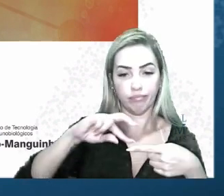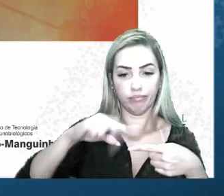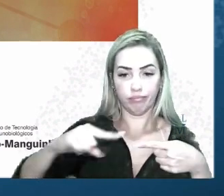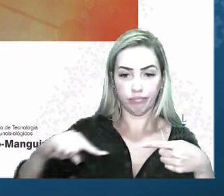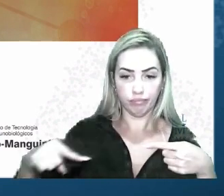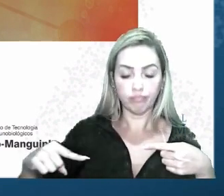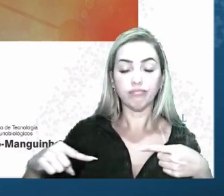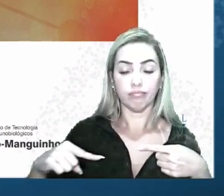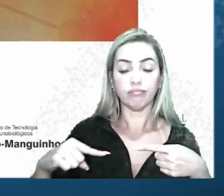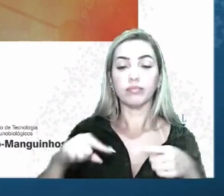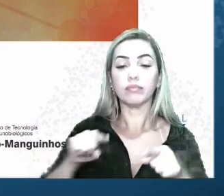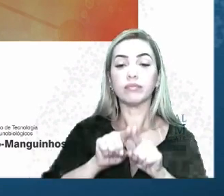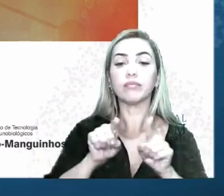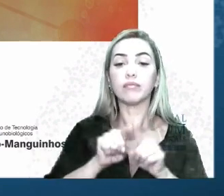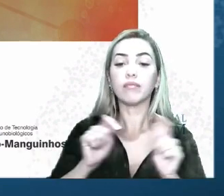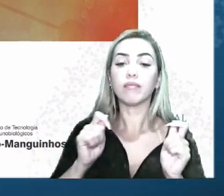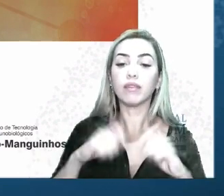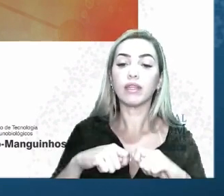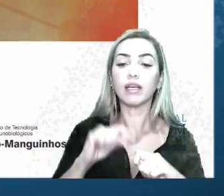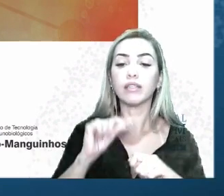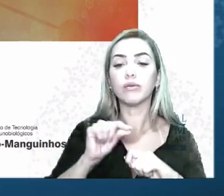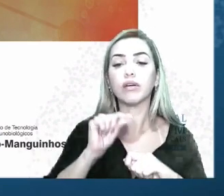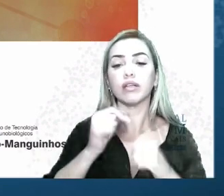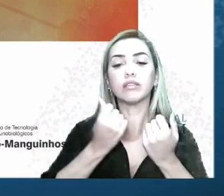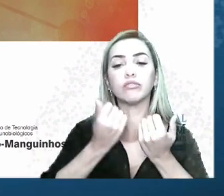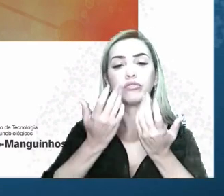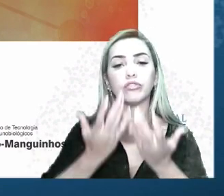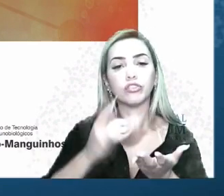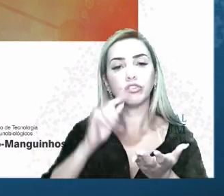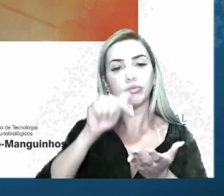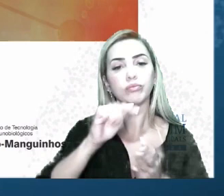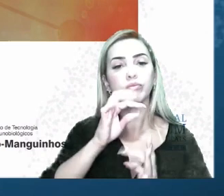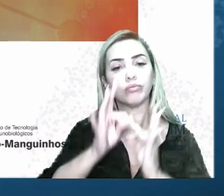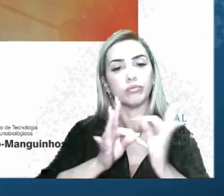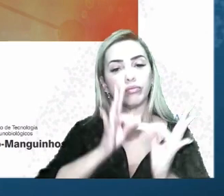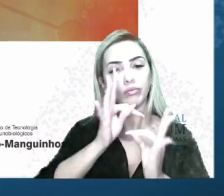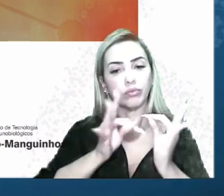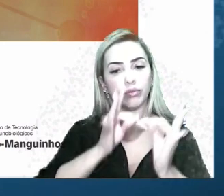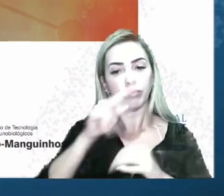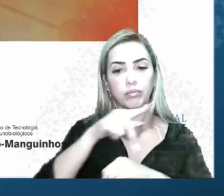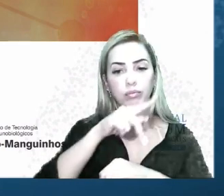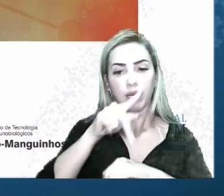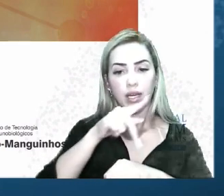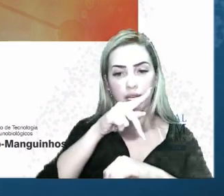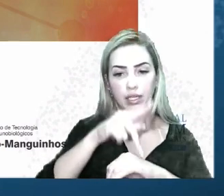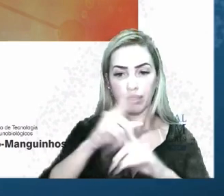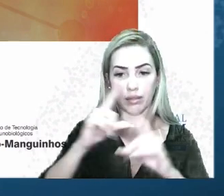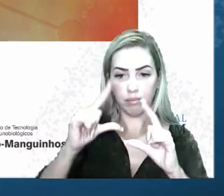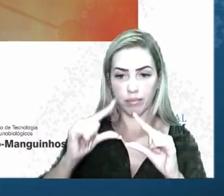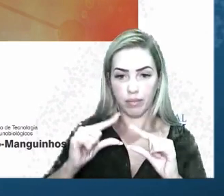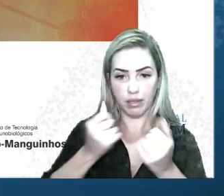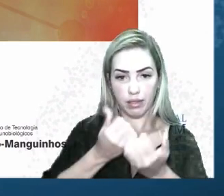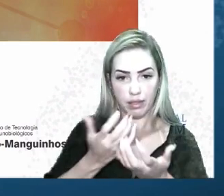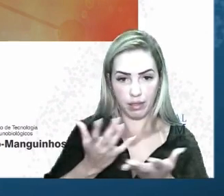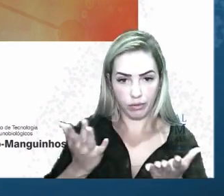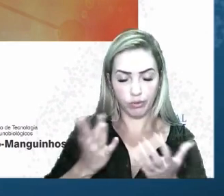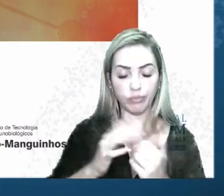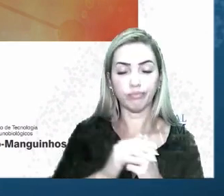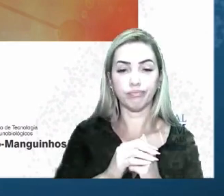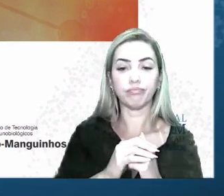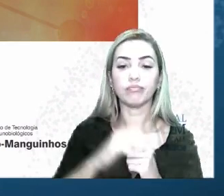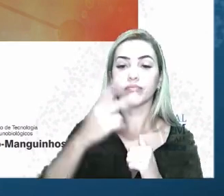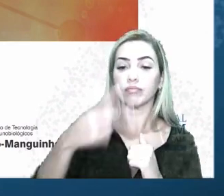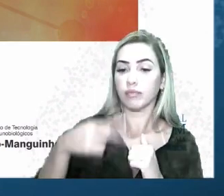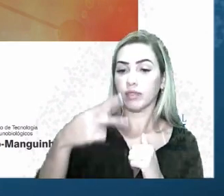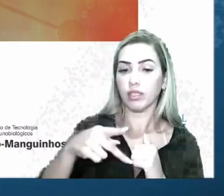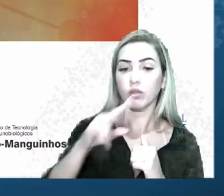e que pudessem disponibilizar essa tecnologia para países de baixa e média renda. Na nossa região, essa